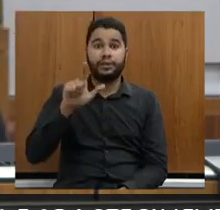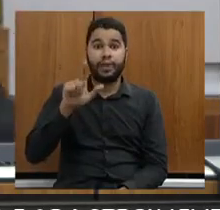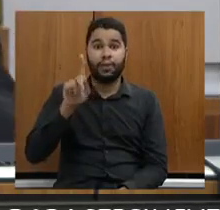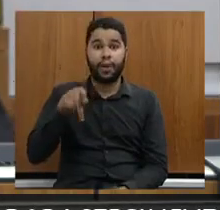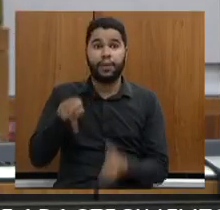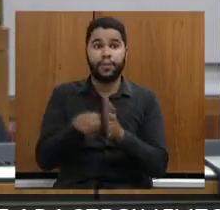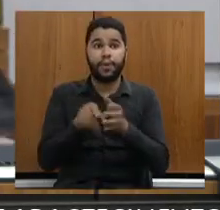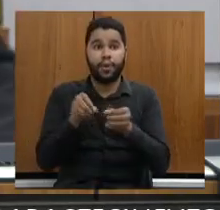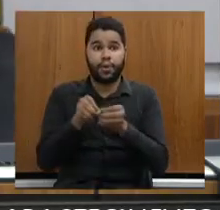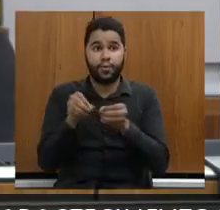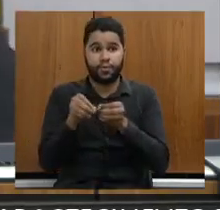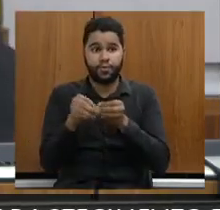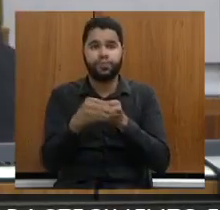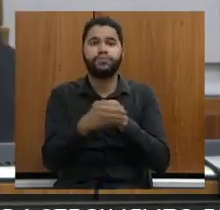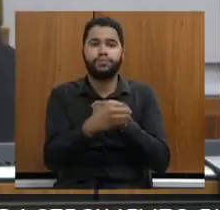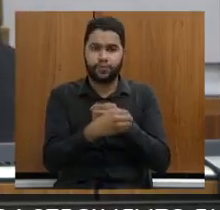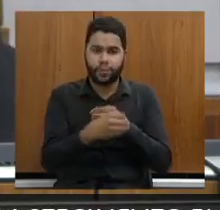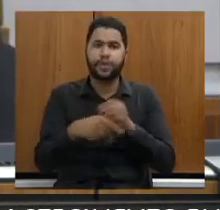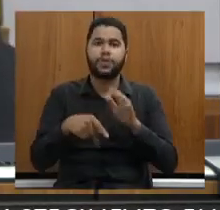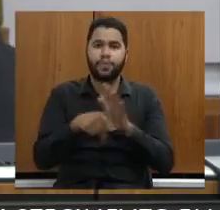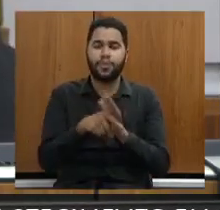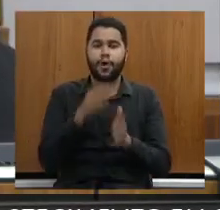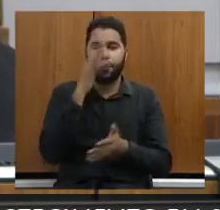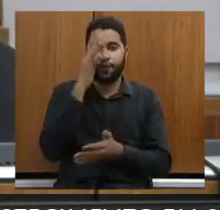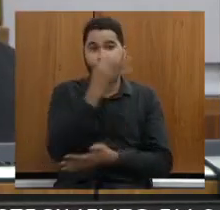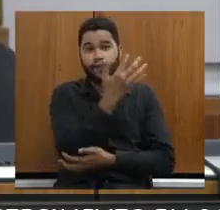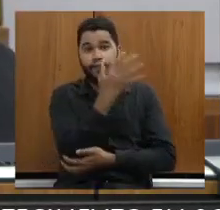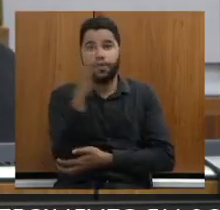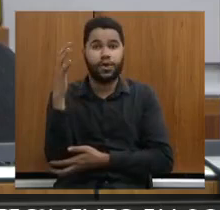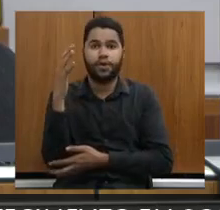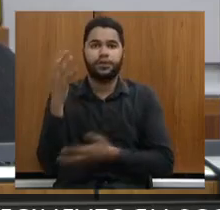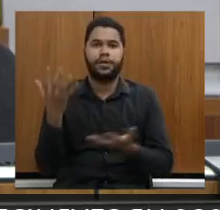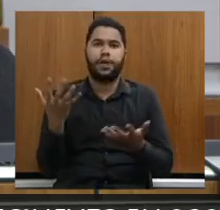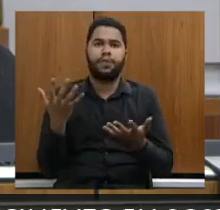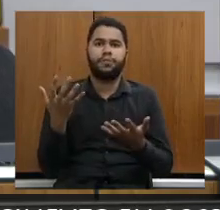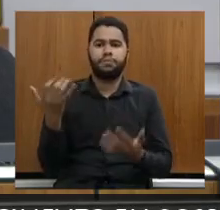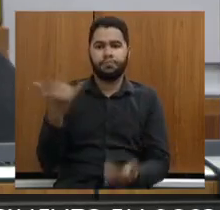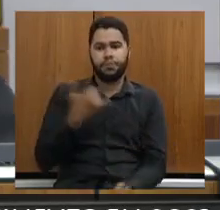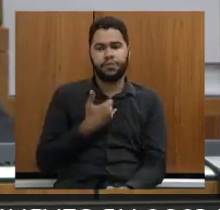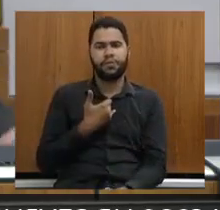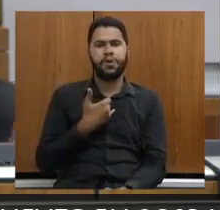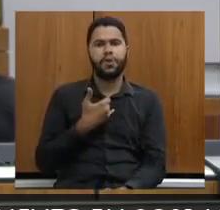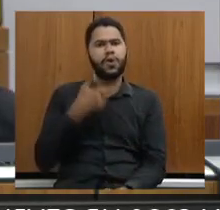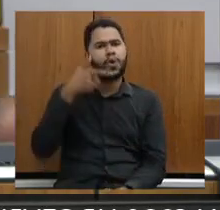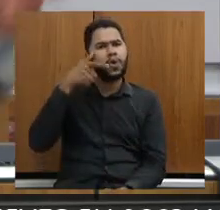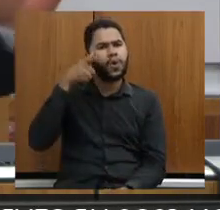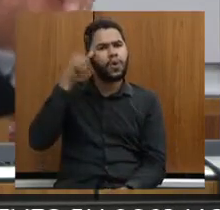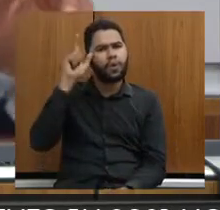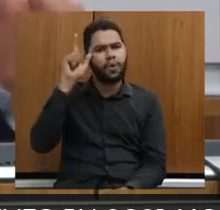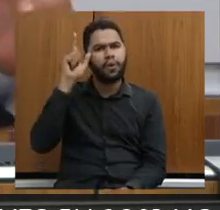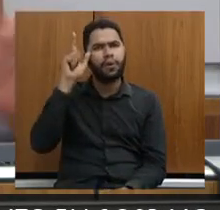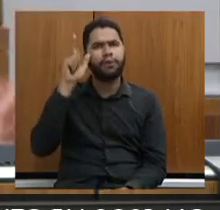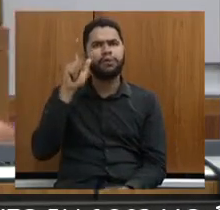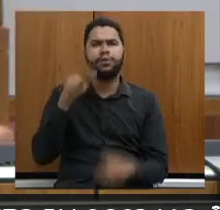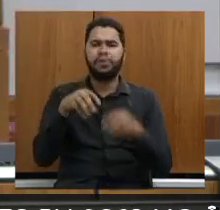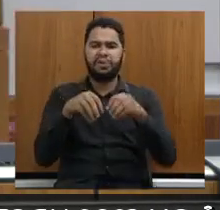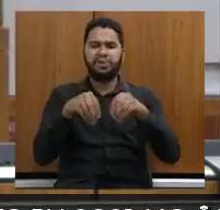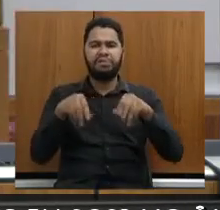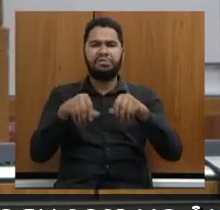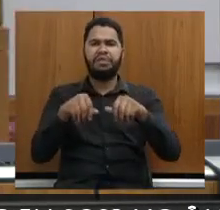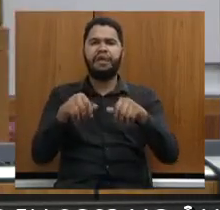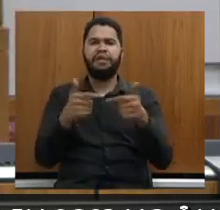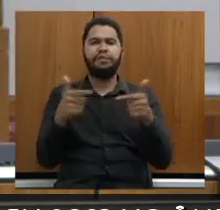parte da do Colar Metropolitano é que não é me falaram ontem que não é não é sem terra não são